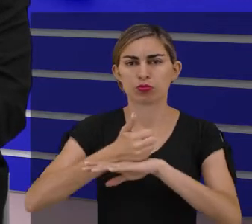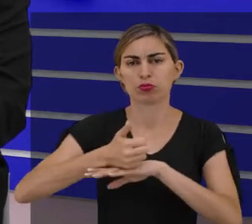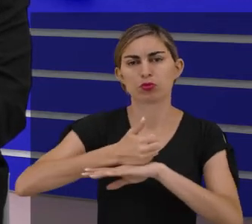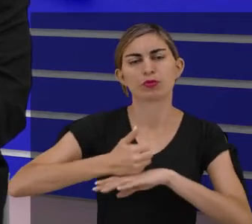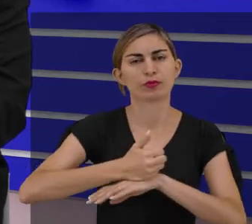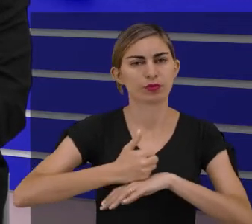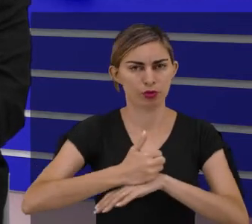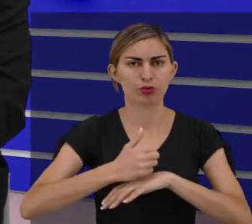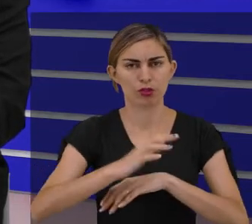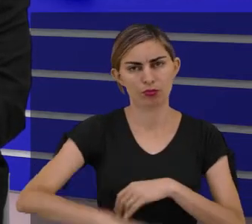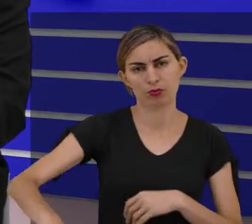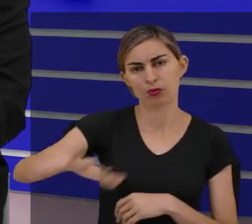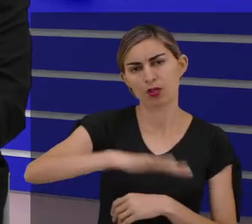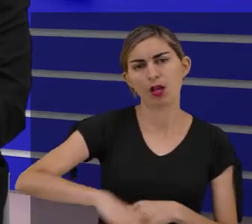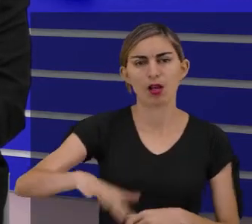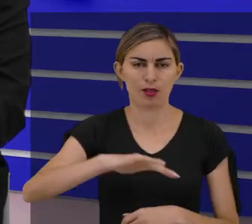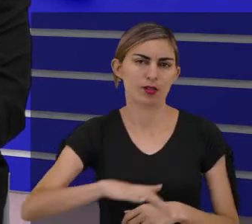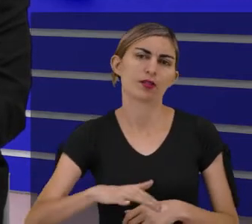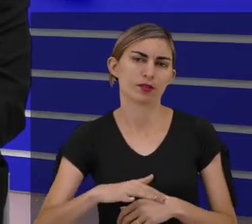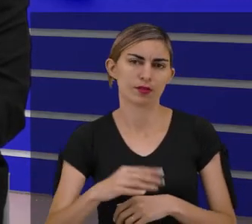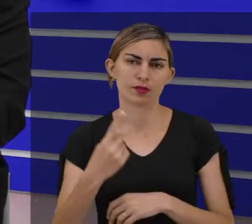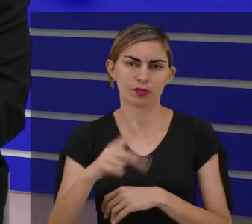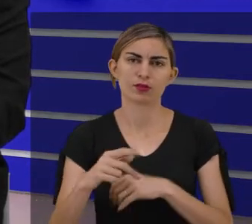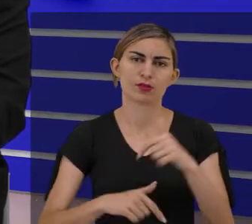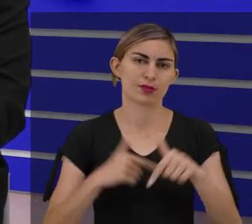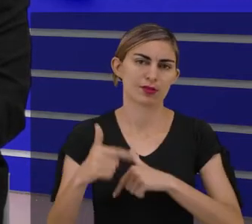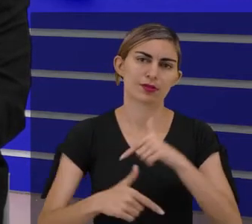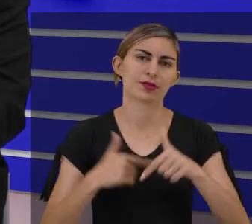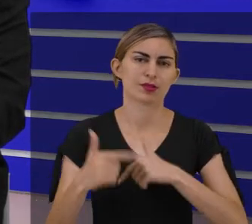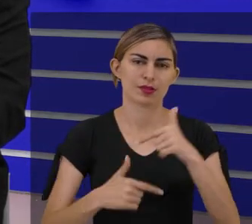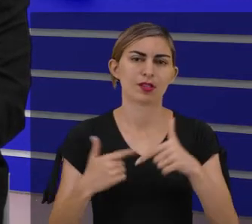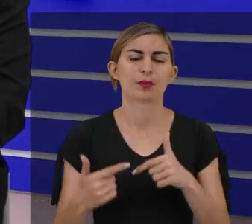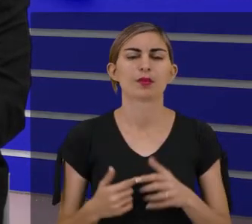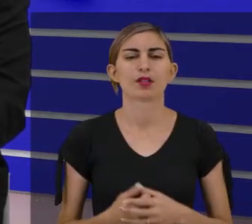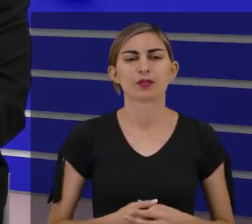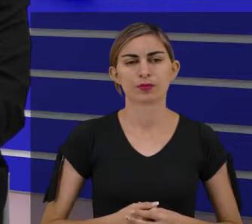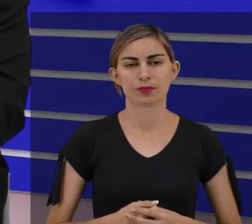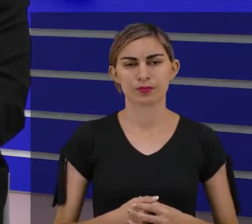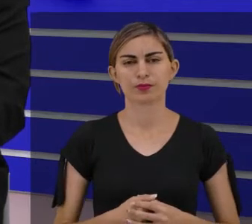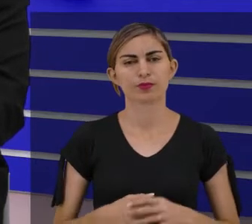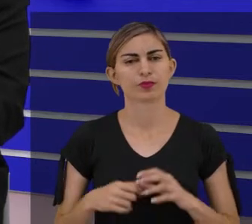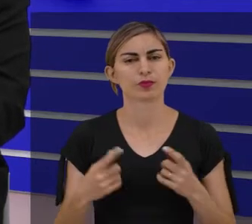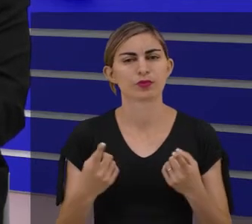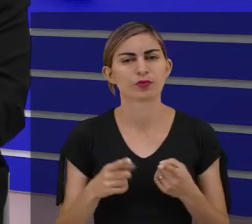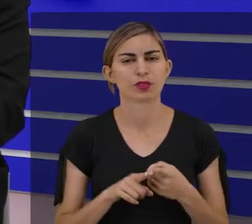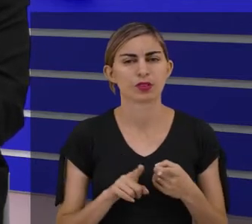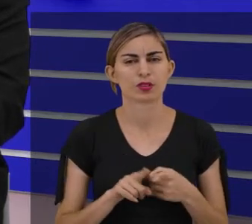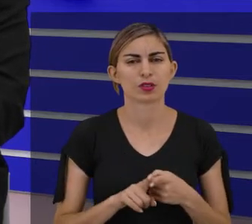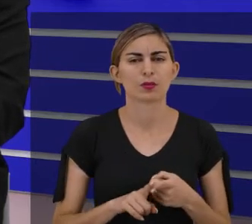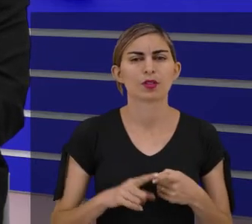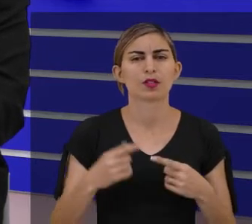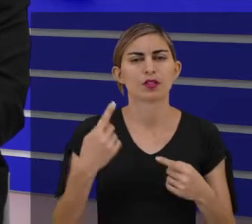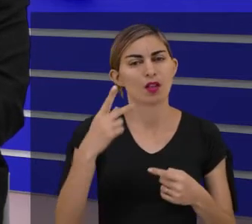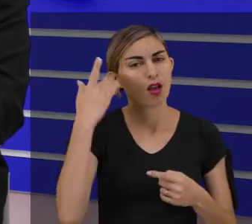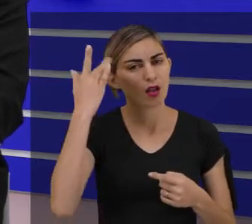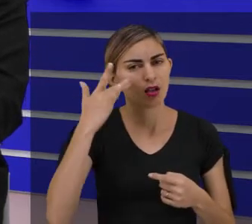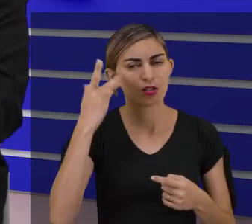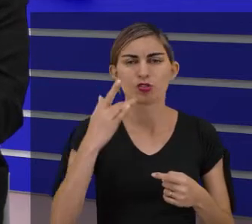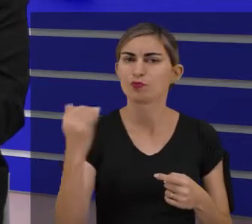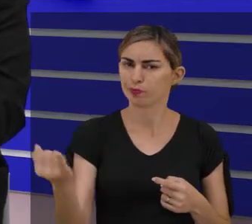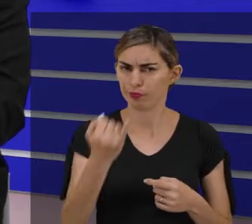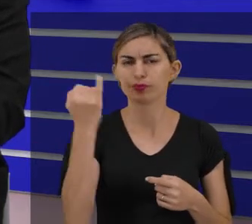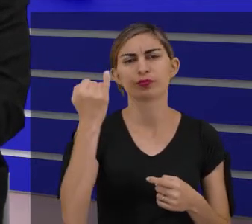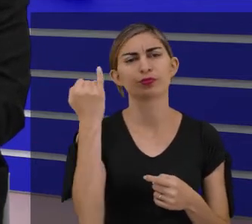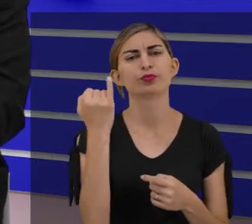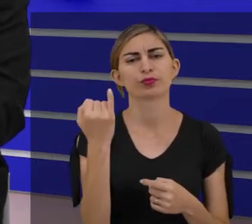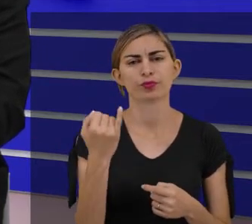profissional nessa área, na sua área de atividade, que é de recursos humanos. Então, eu, apesar de ser da área de direito, eu acho